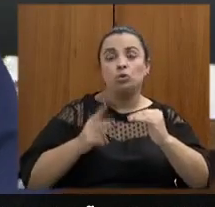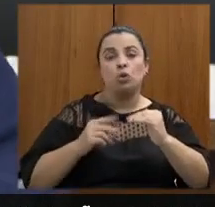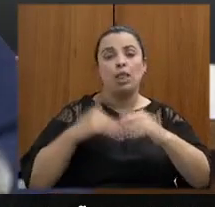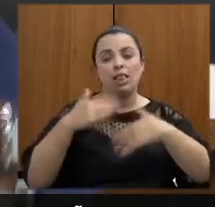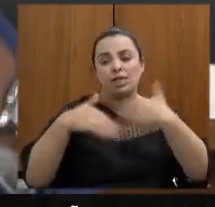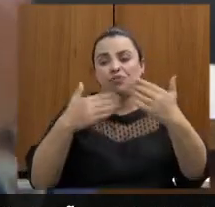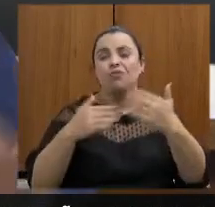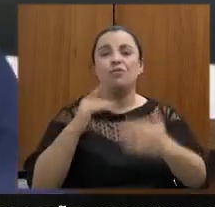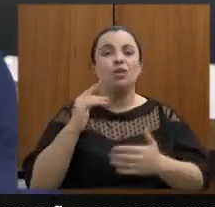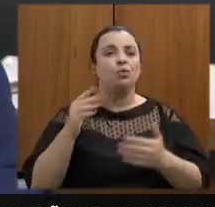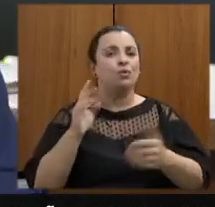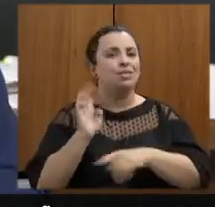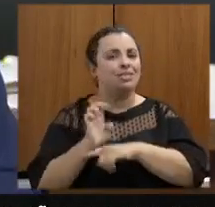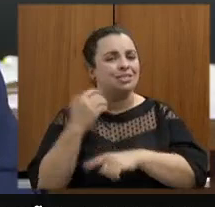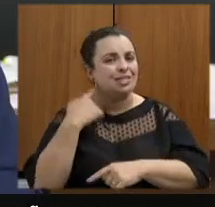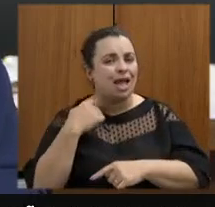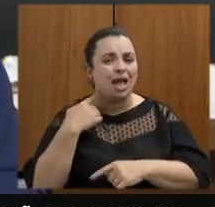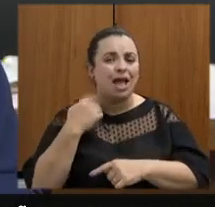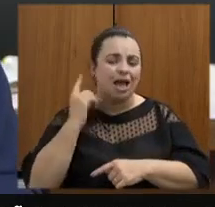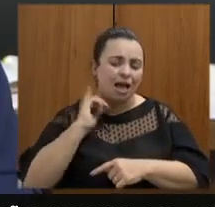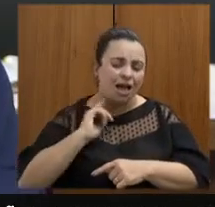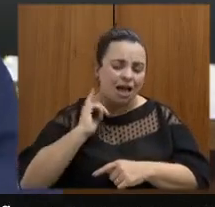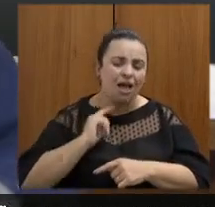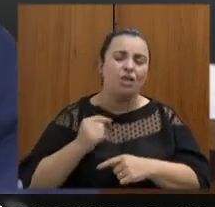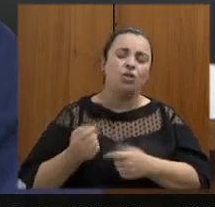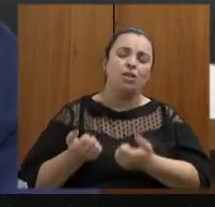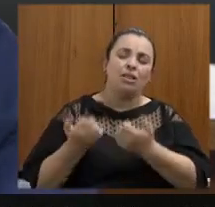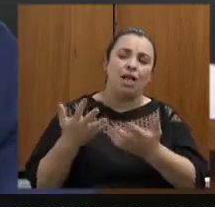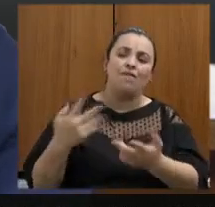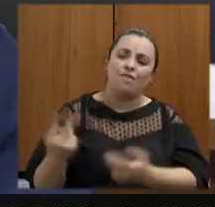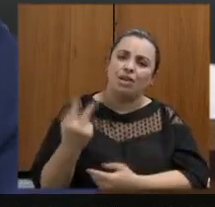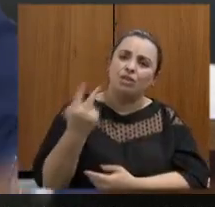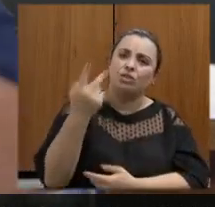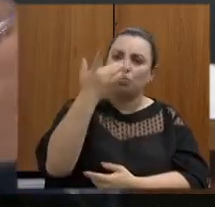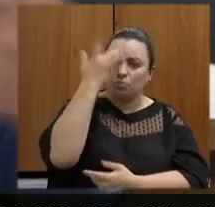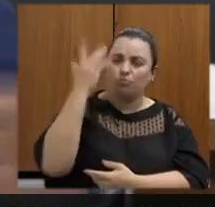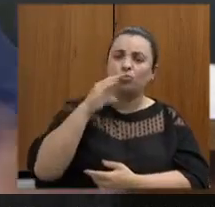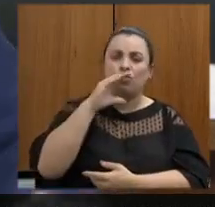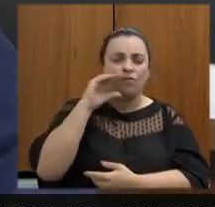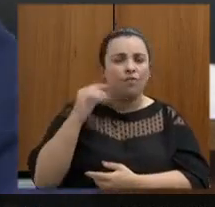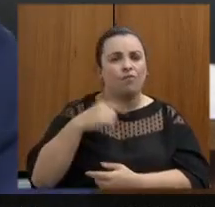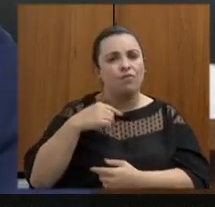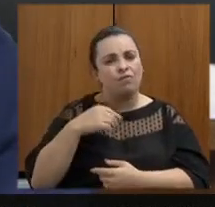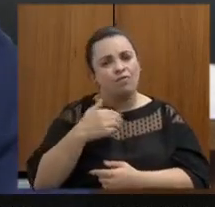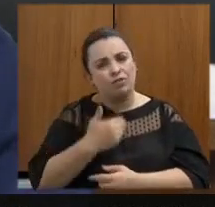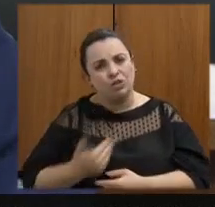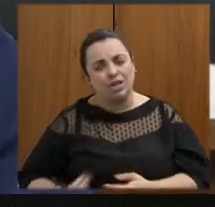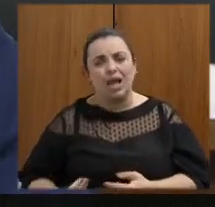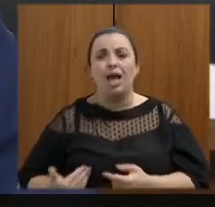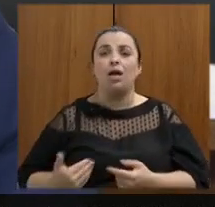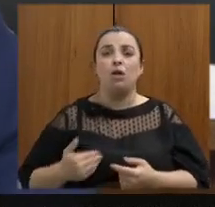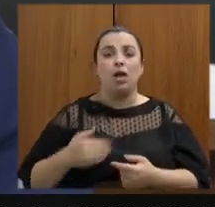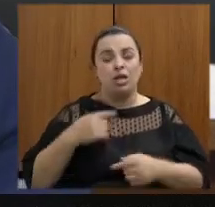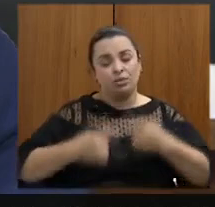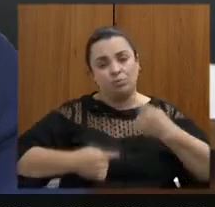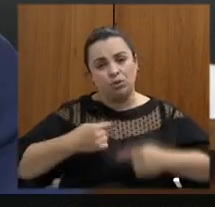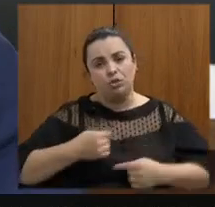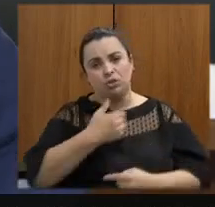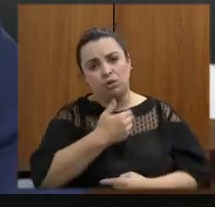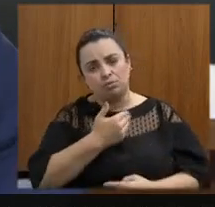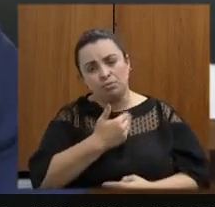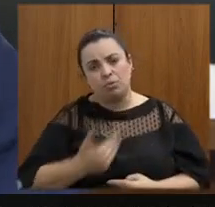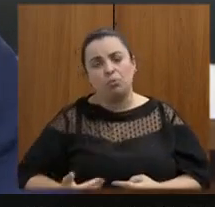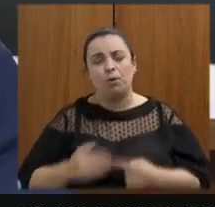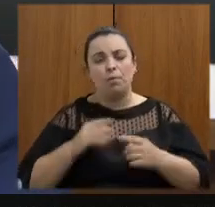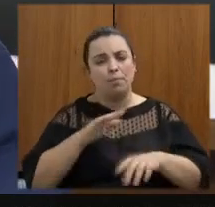dos Servidores na melhoria da prestação dos serviços das a música do fortalecimento das políticas públicas do nosso estado